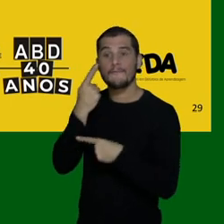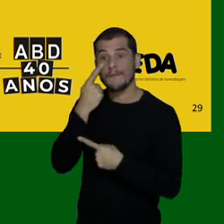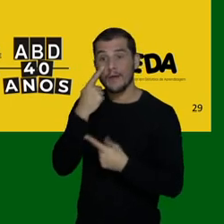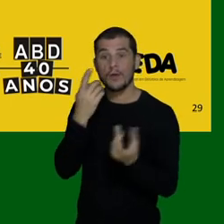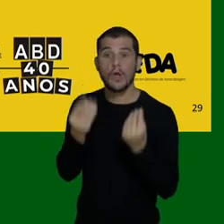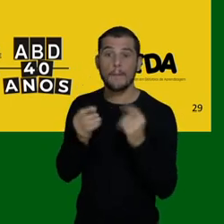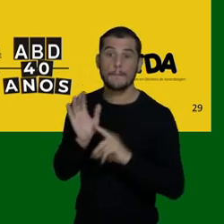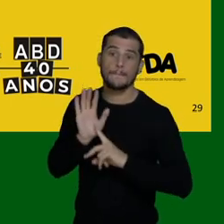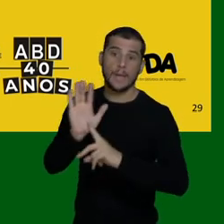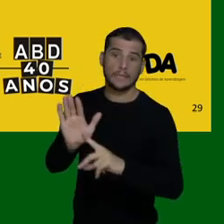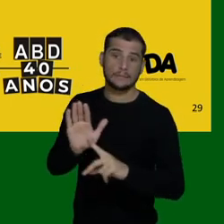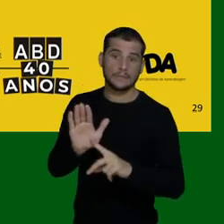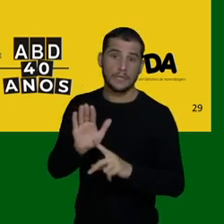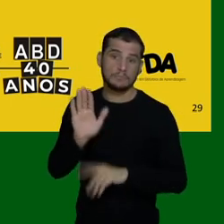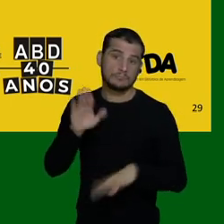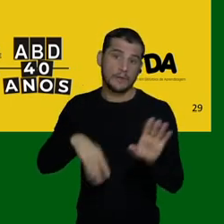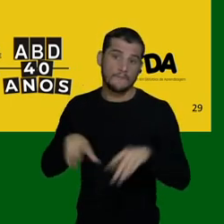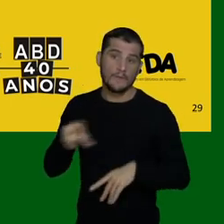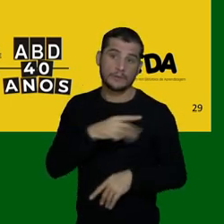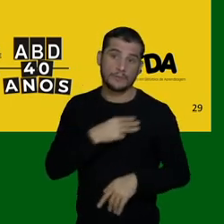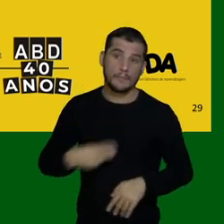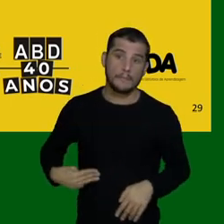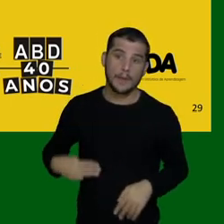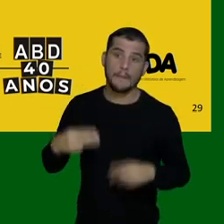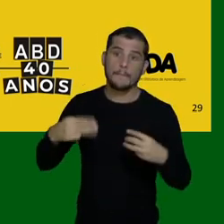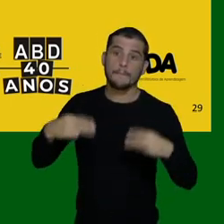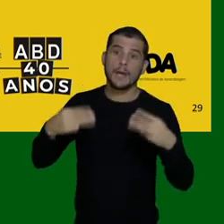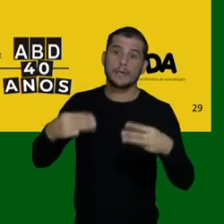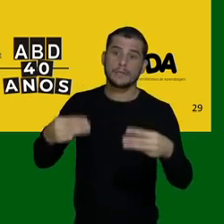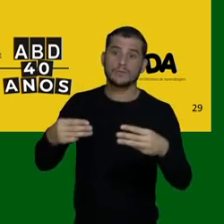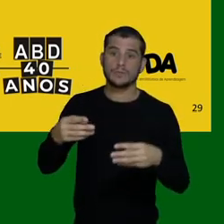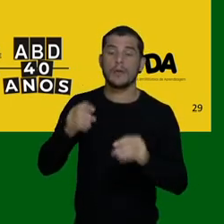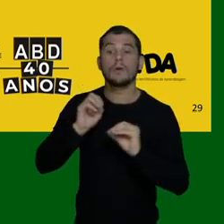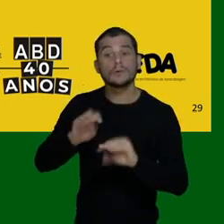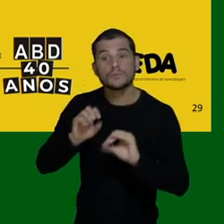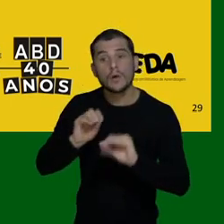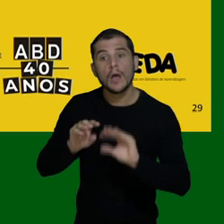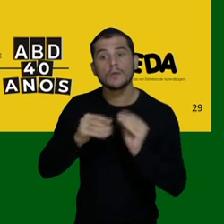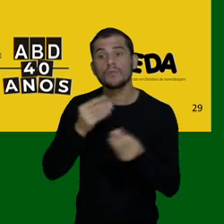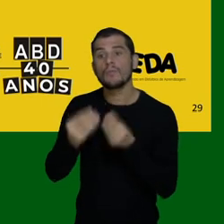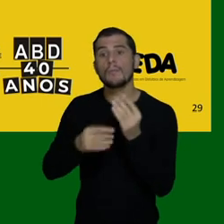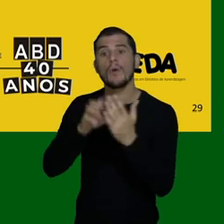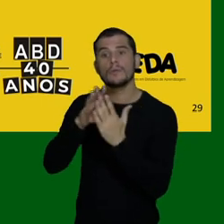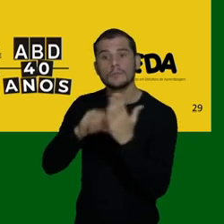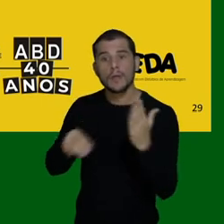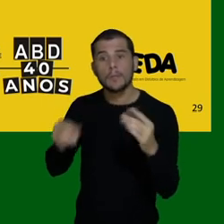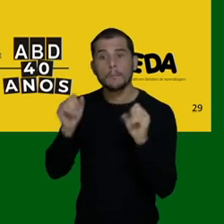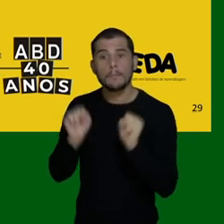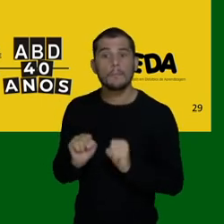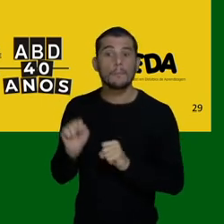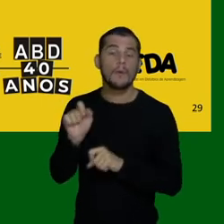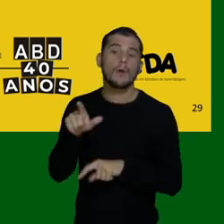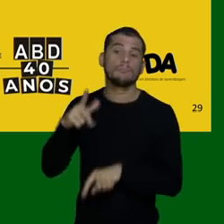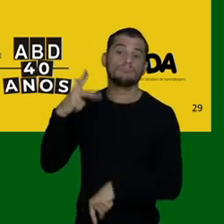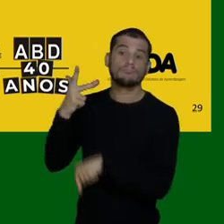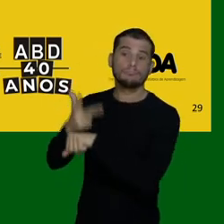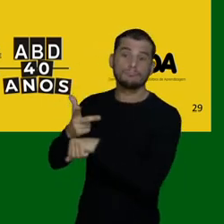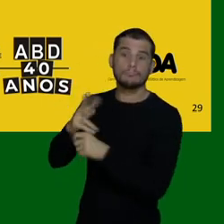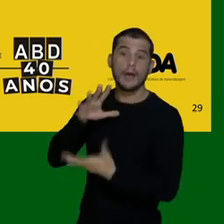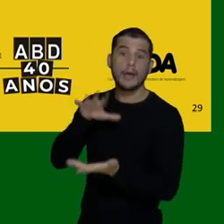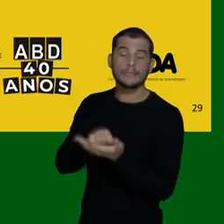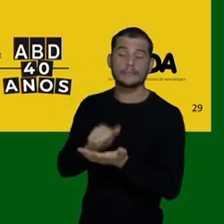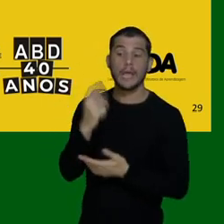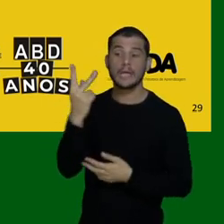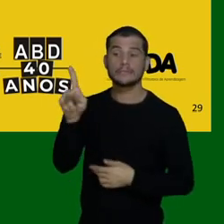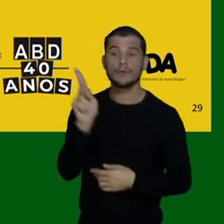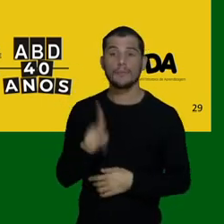né se o MEC falar alguma coisa né que prova você tá fazendo você tiver que gravar grava e deixa ali direitinho né para ter uma prova